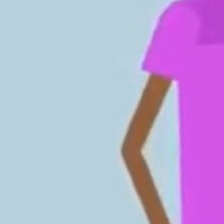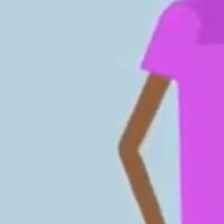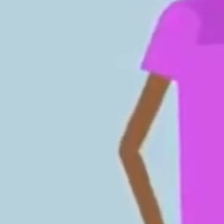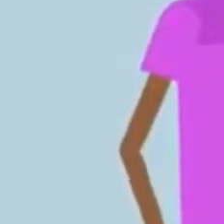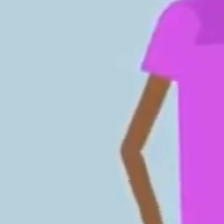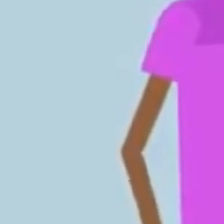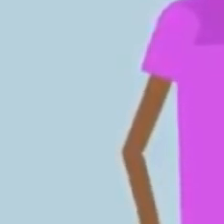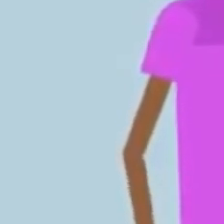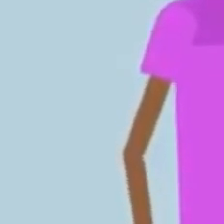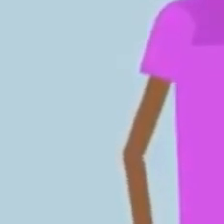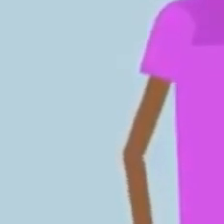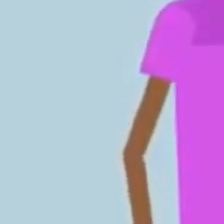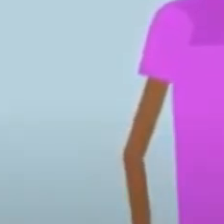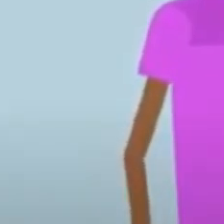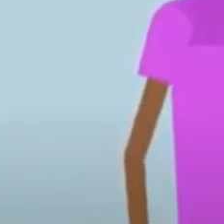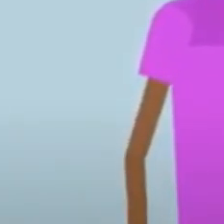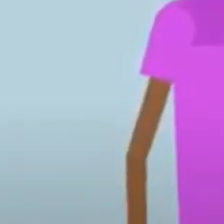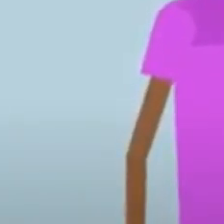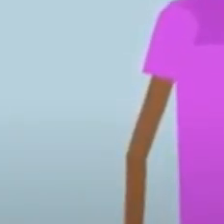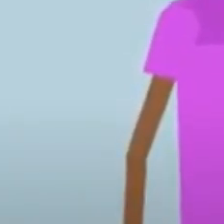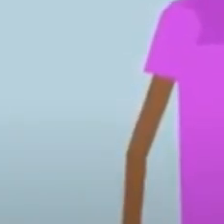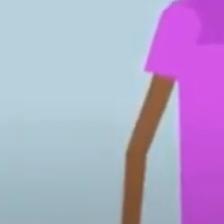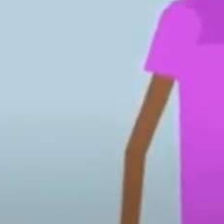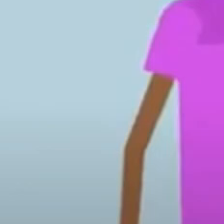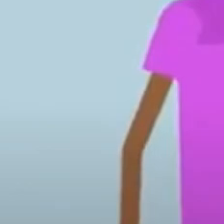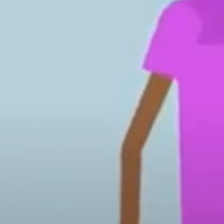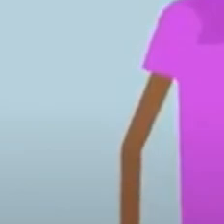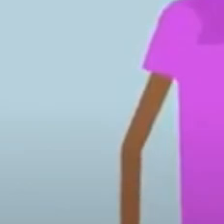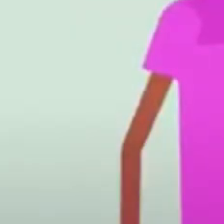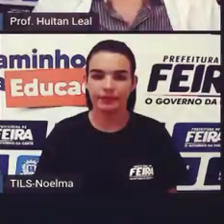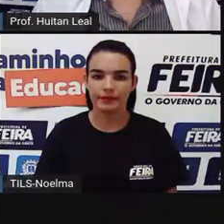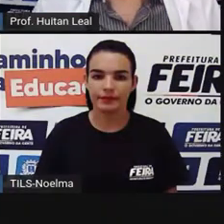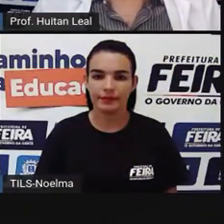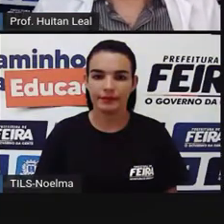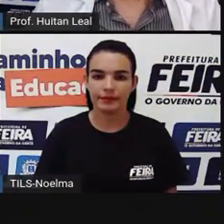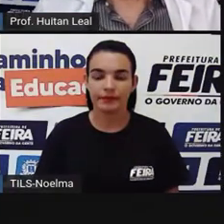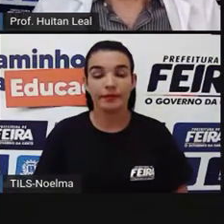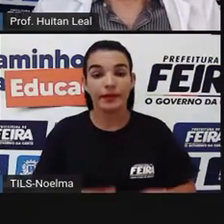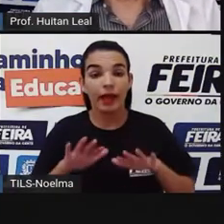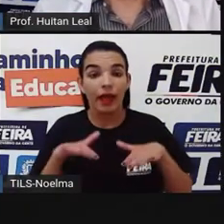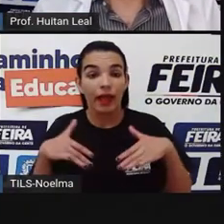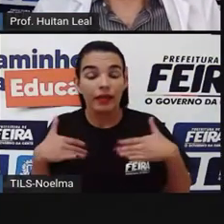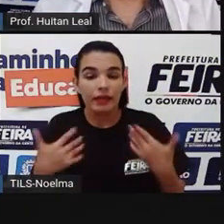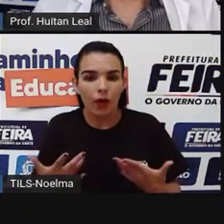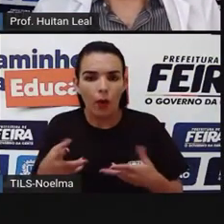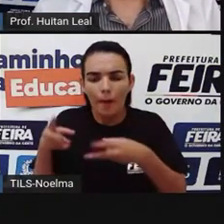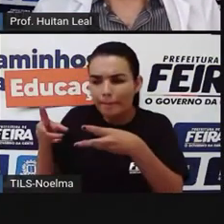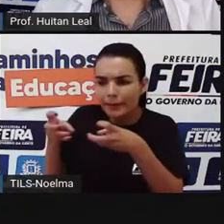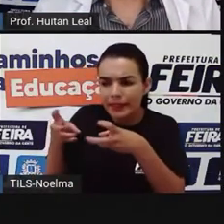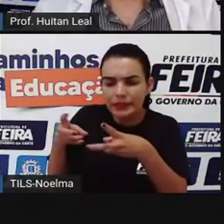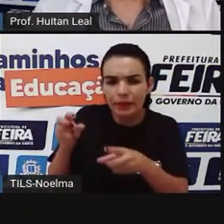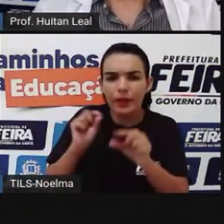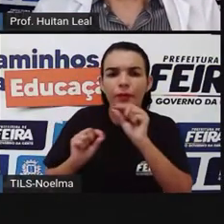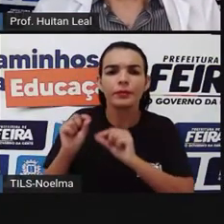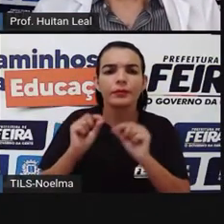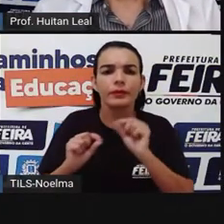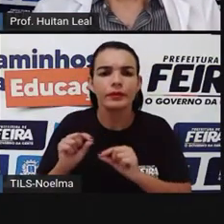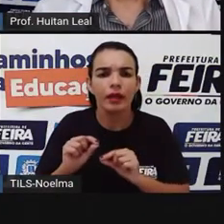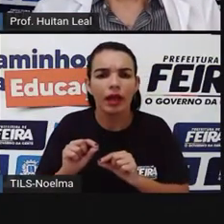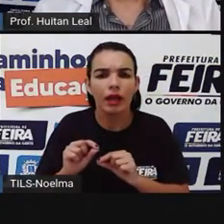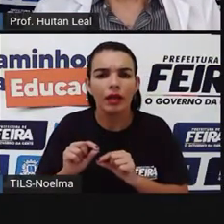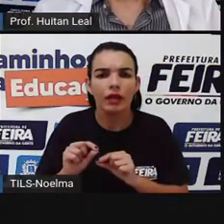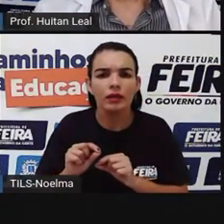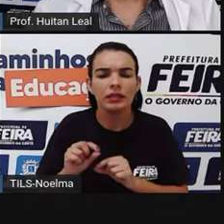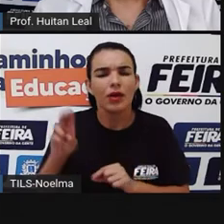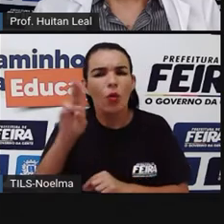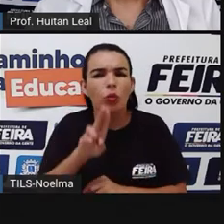www.tsr.jus.br. Então, percebam que o uso das